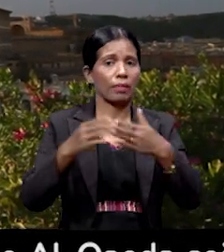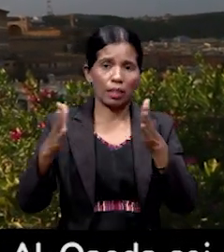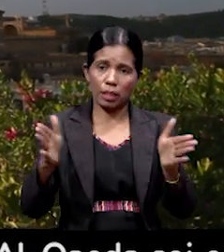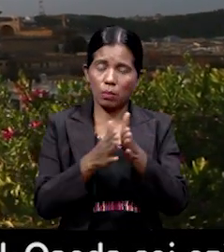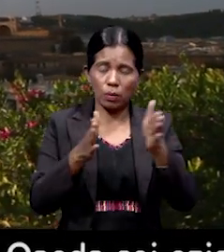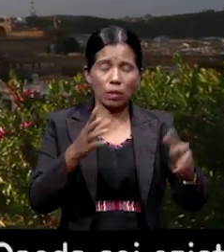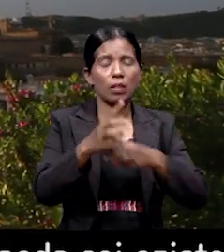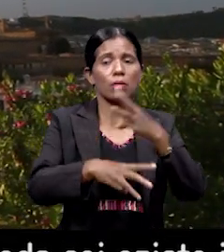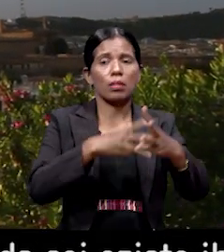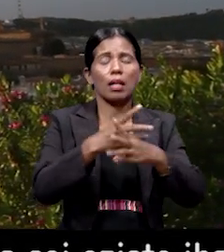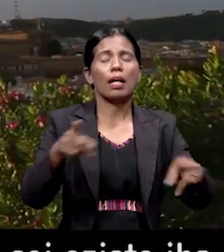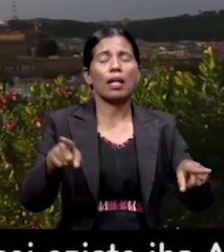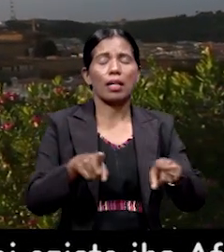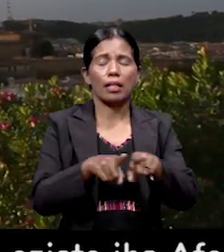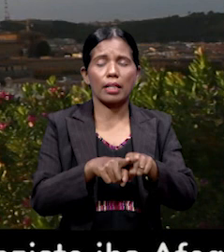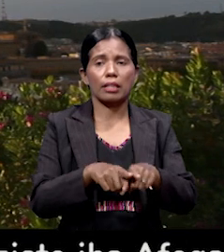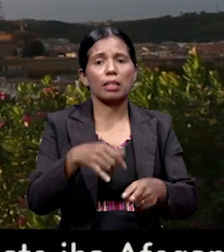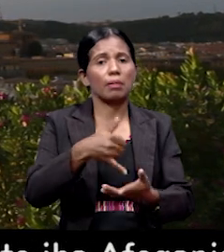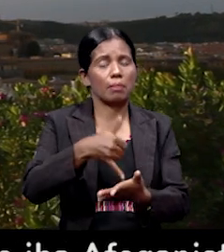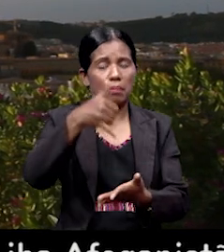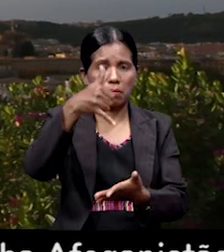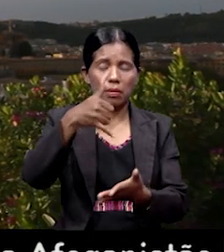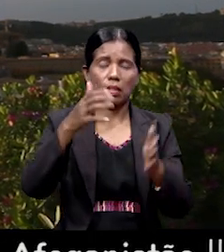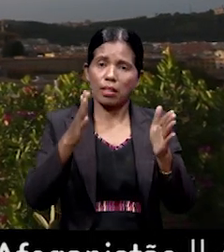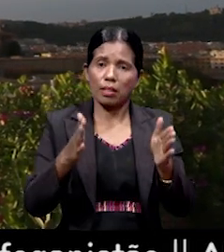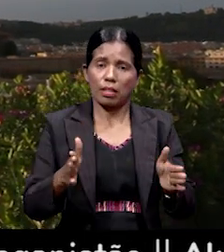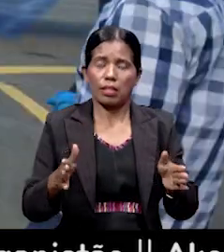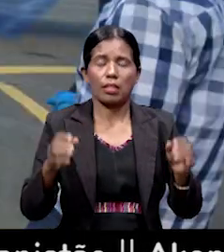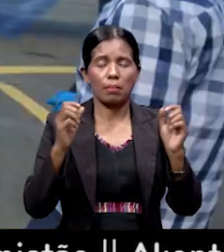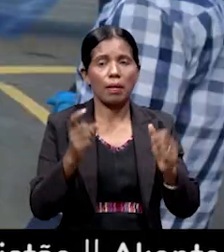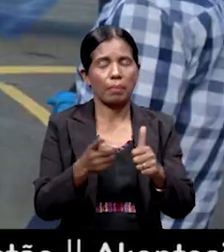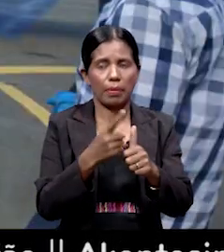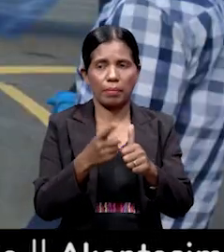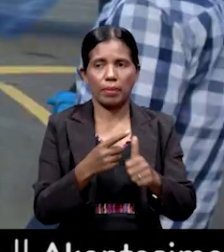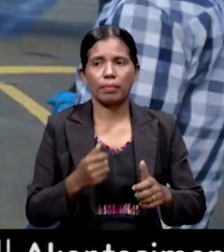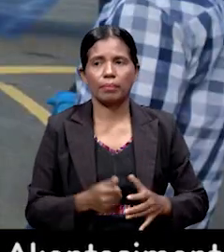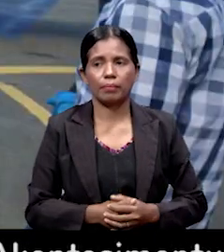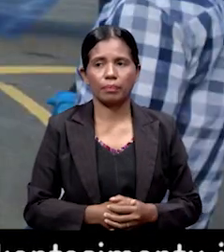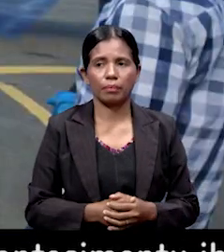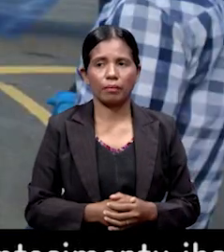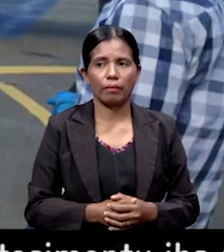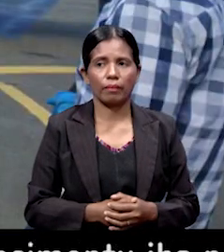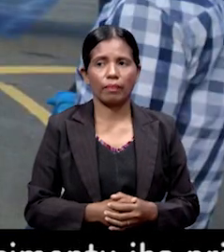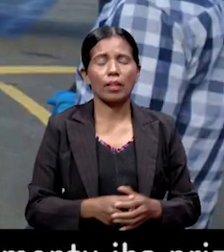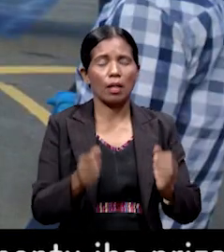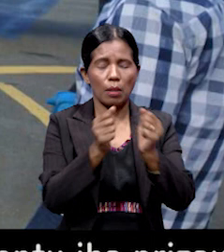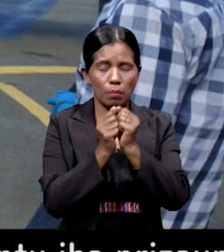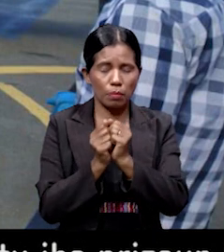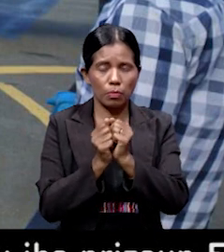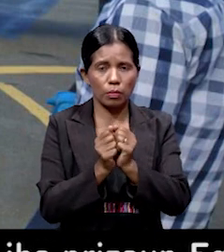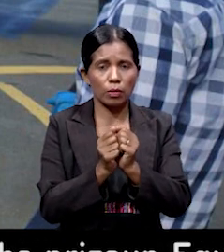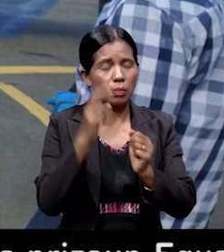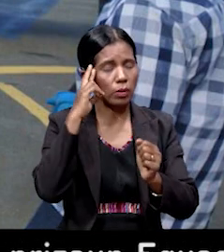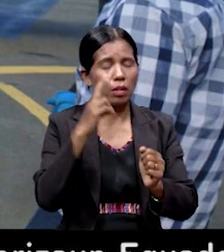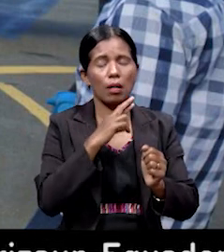e a nesta premiada honorária no premio Jaiat Fraternidade Humana padrão. Comissão Fraternidade Humana a equipa